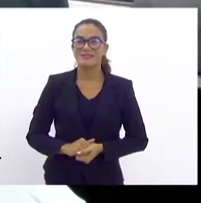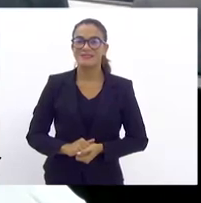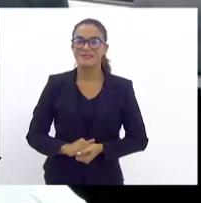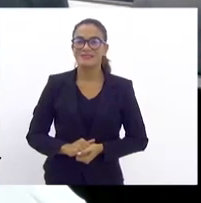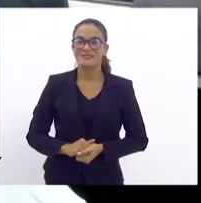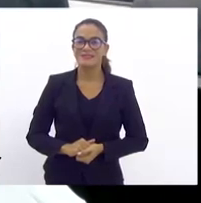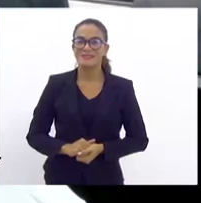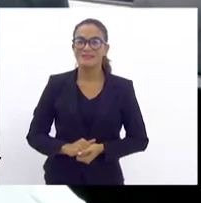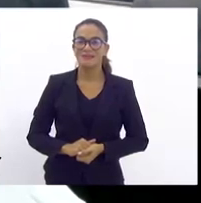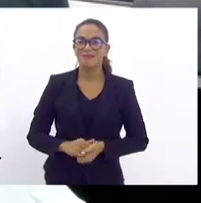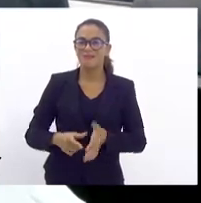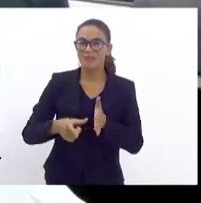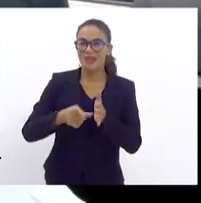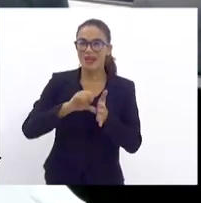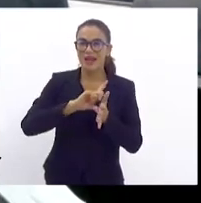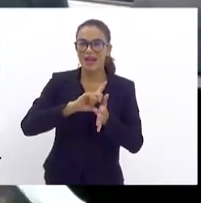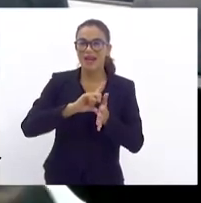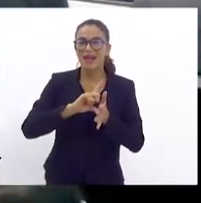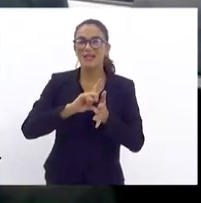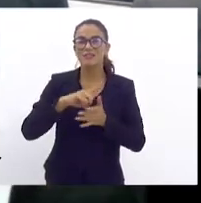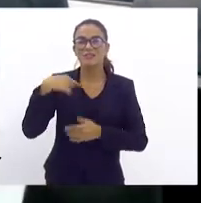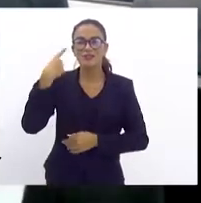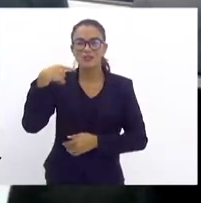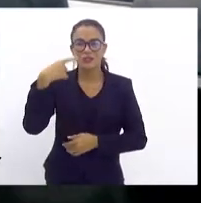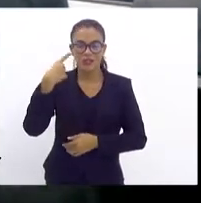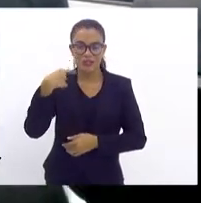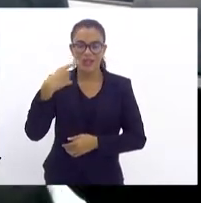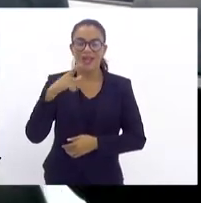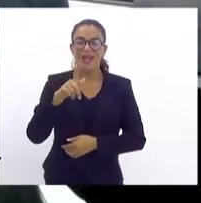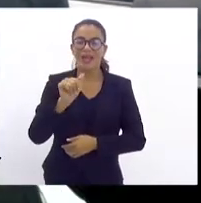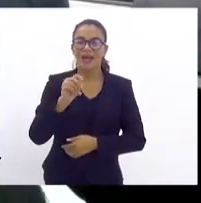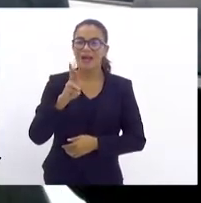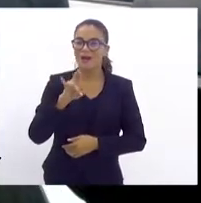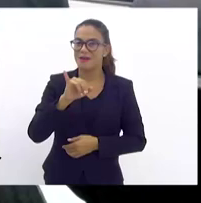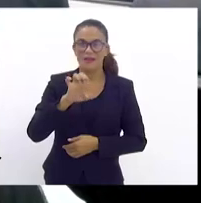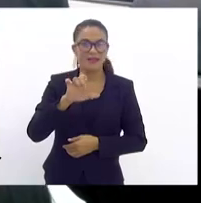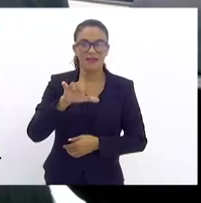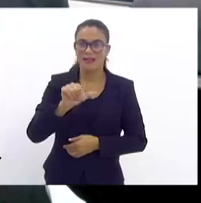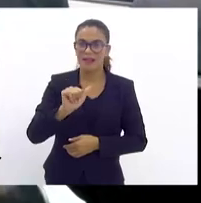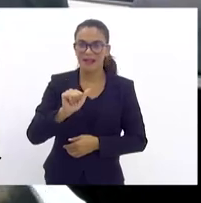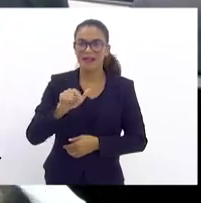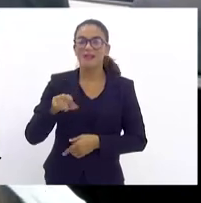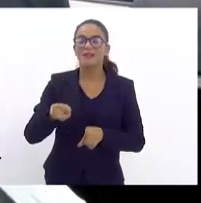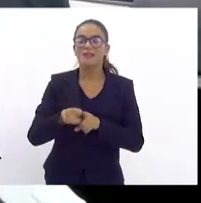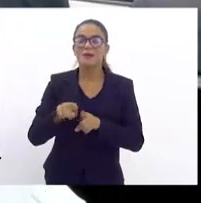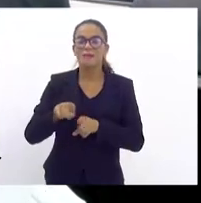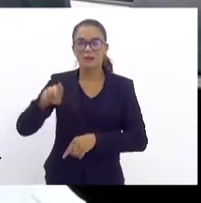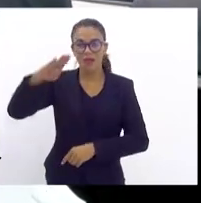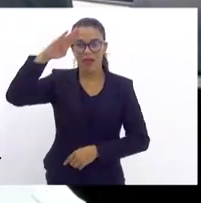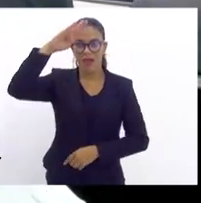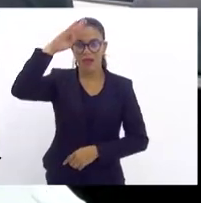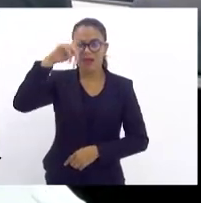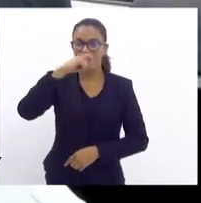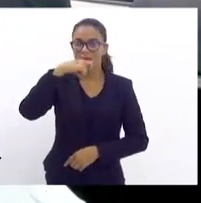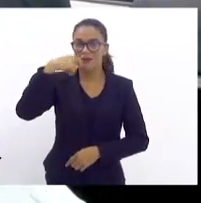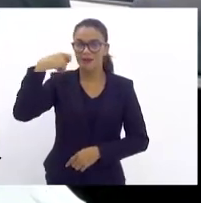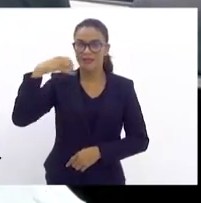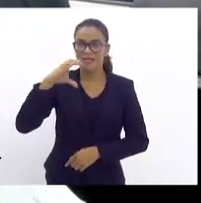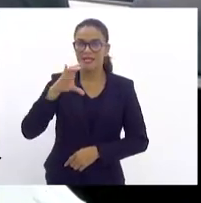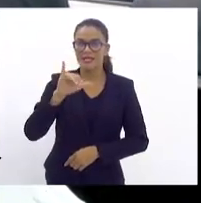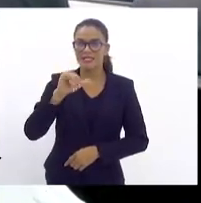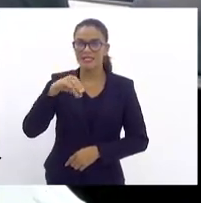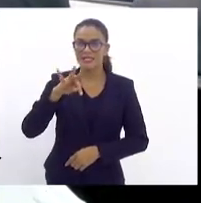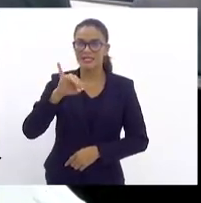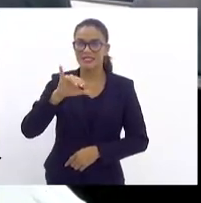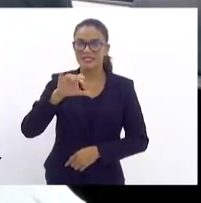antes doutora Gabriela gostaria também de agradecer a presença da capitã dentista que a Cíntia da